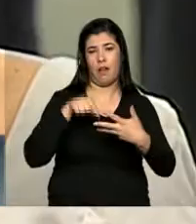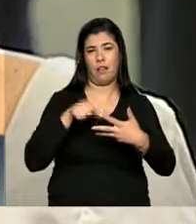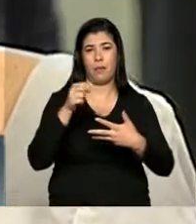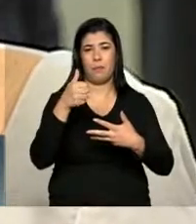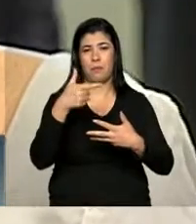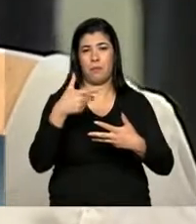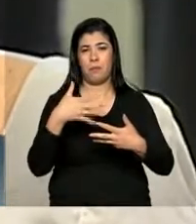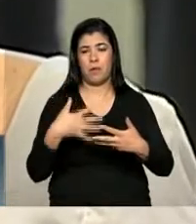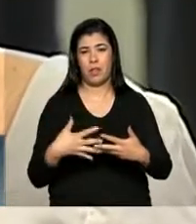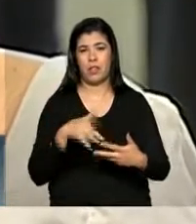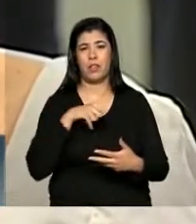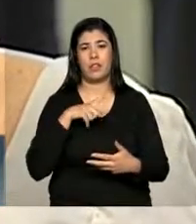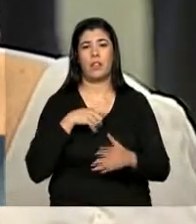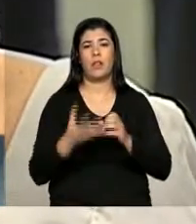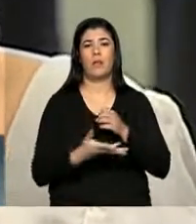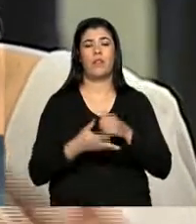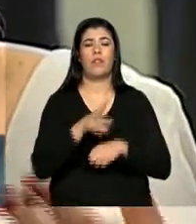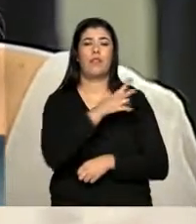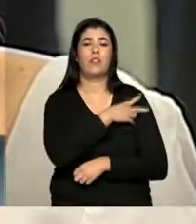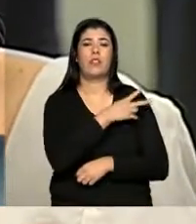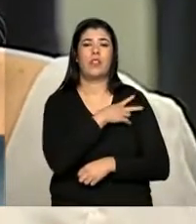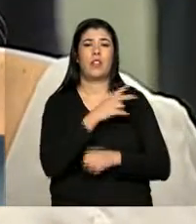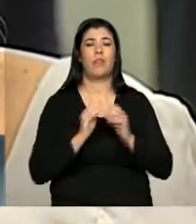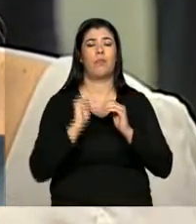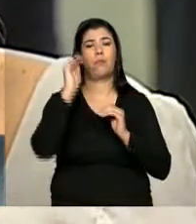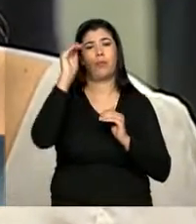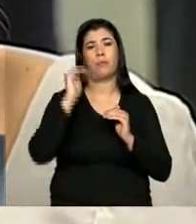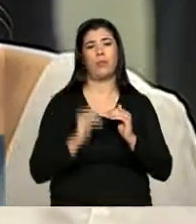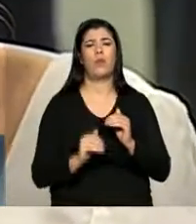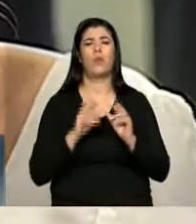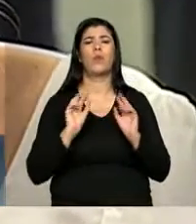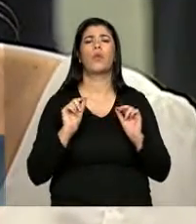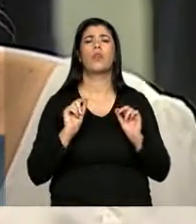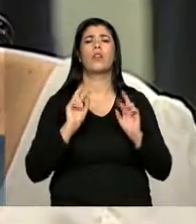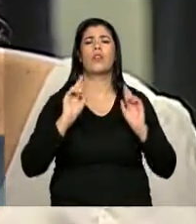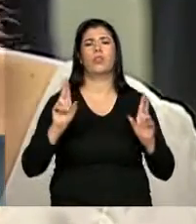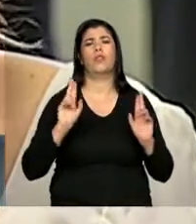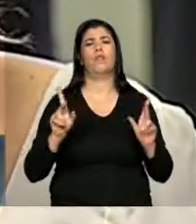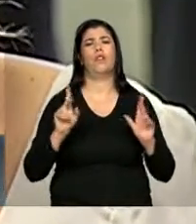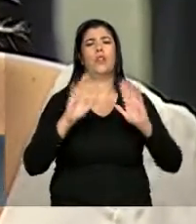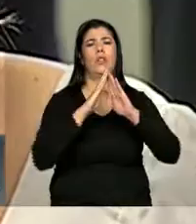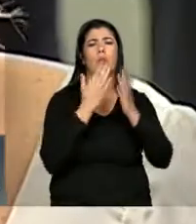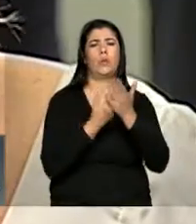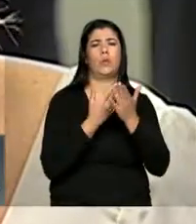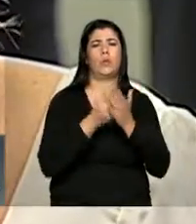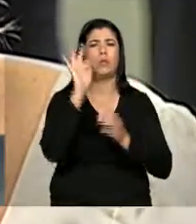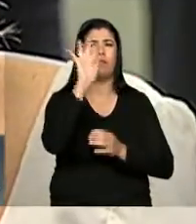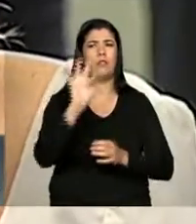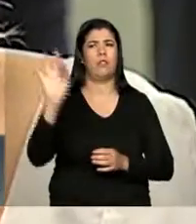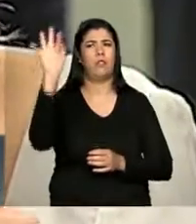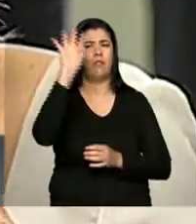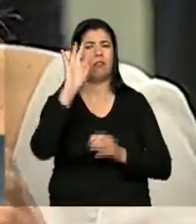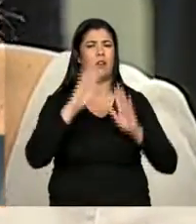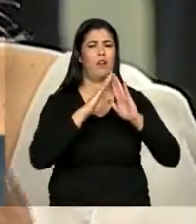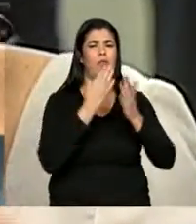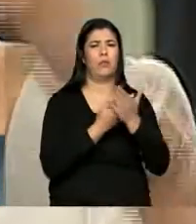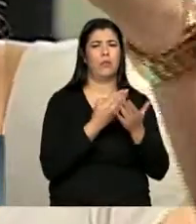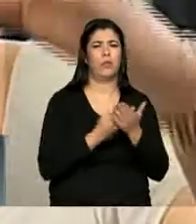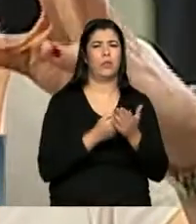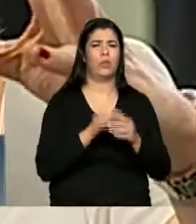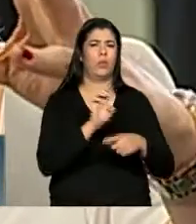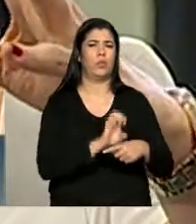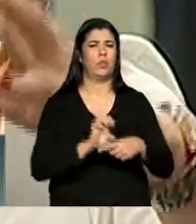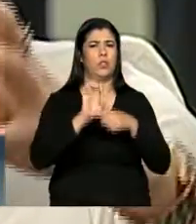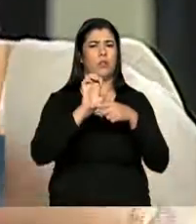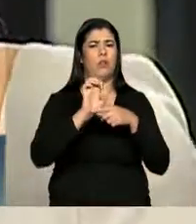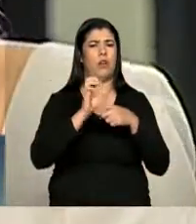alto. Por que que tem essa diferença, então, entre as federais e as estaduais, que aparentemente elas têm o mesmo nível socioeconômico? Por que que as federais conseguem